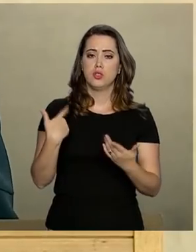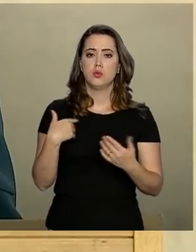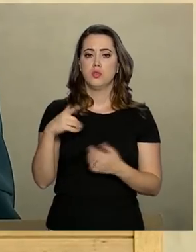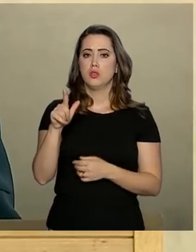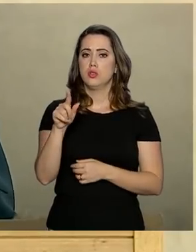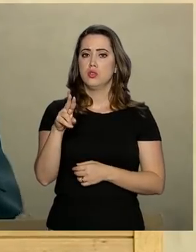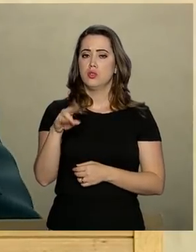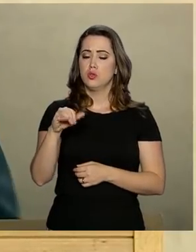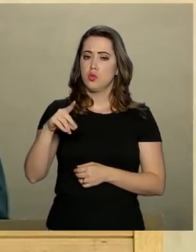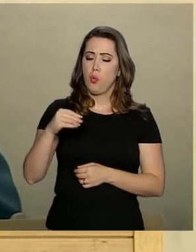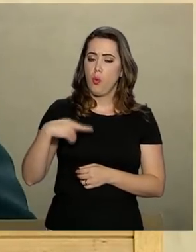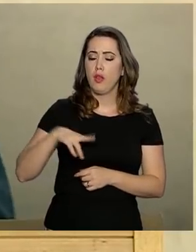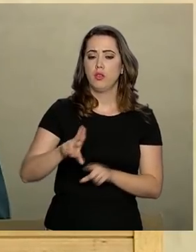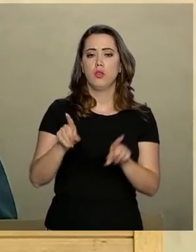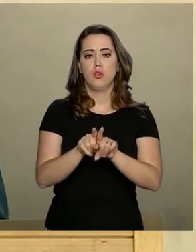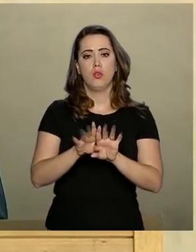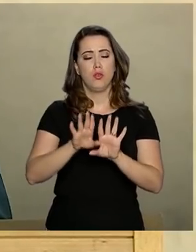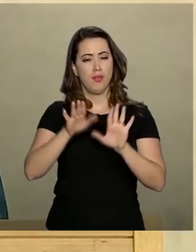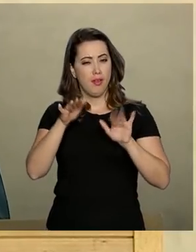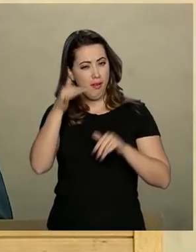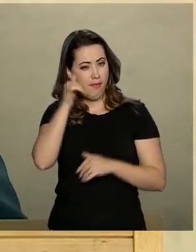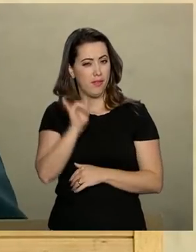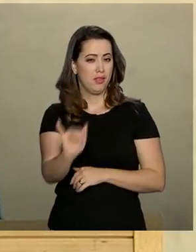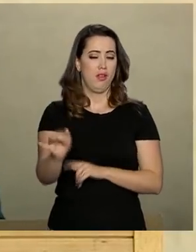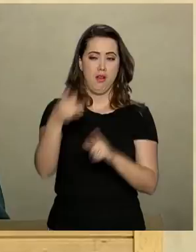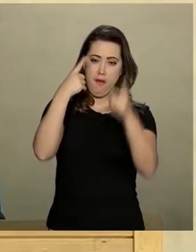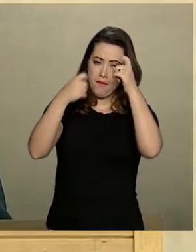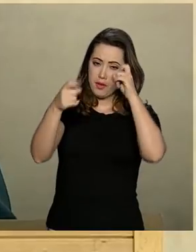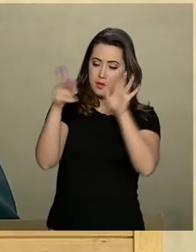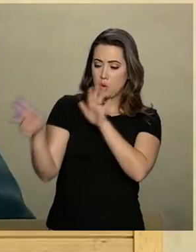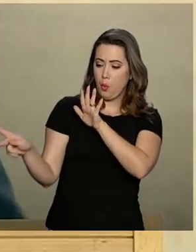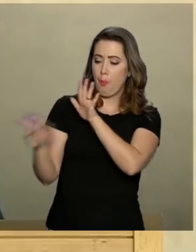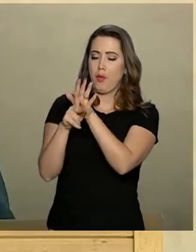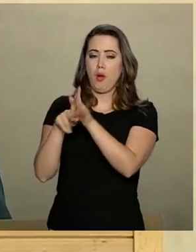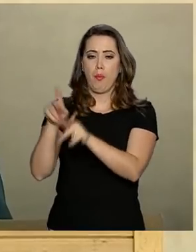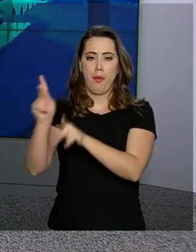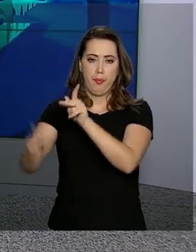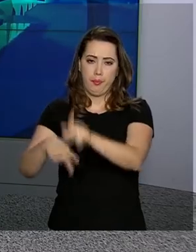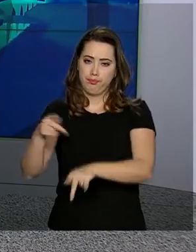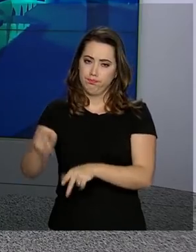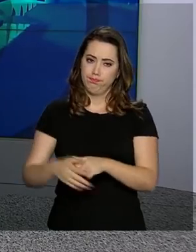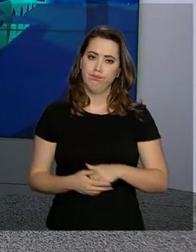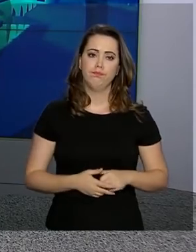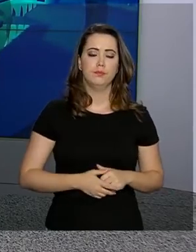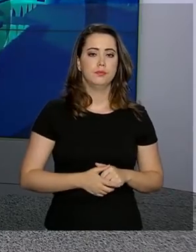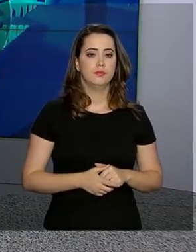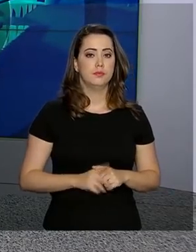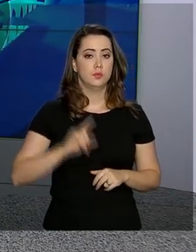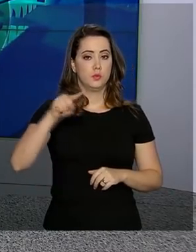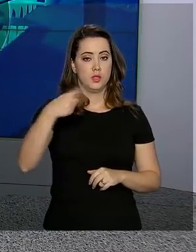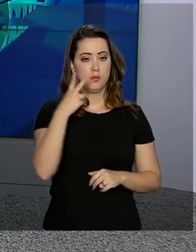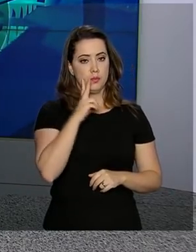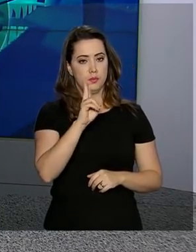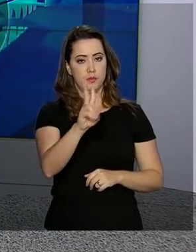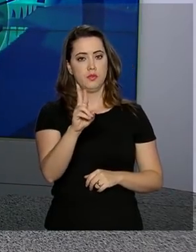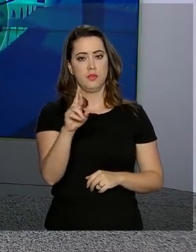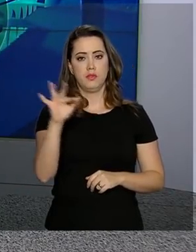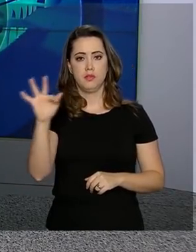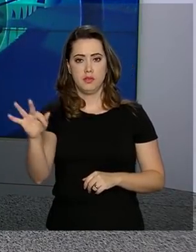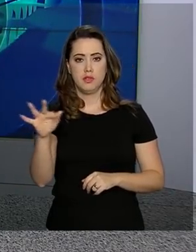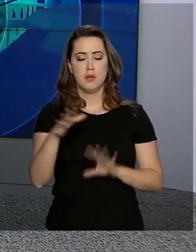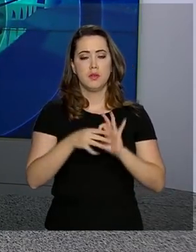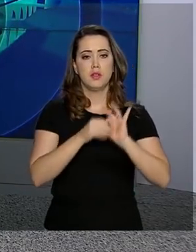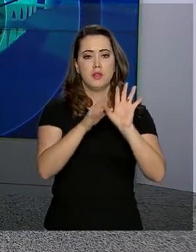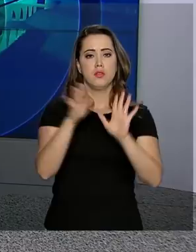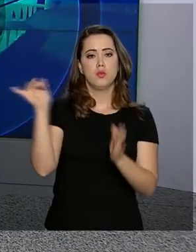da violência das forças do regime contra sua própria população. No próximo bloco, Receita